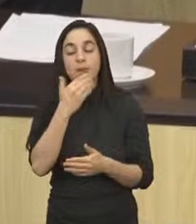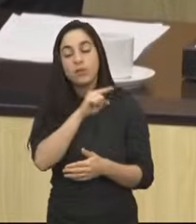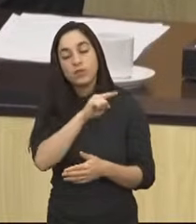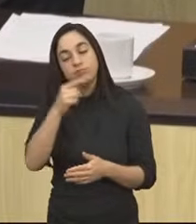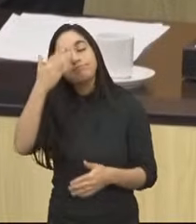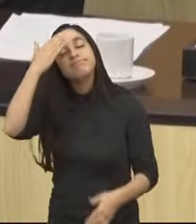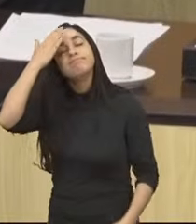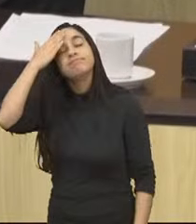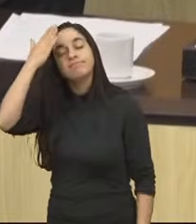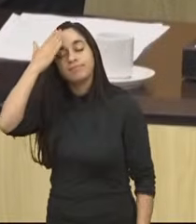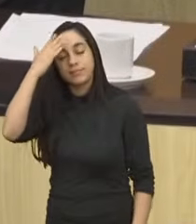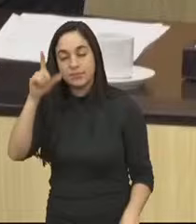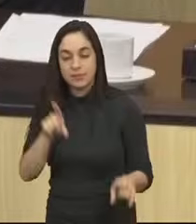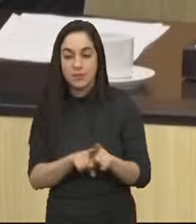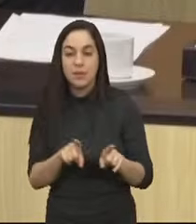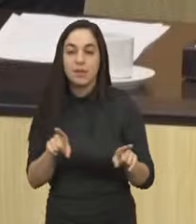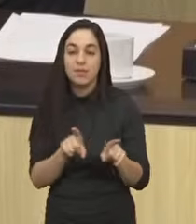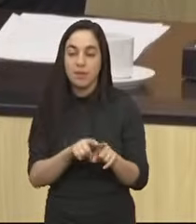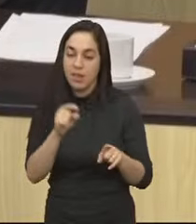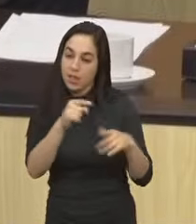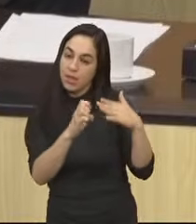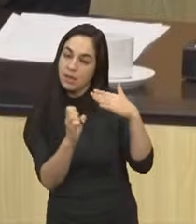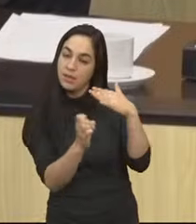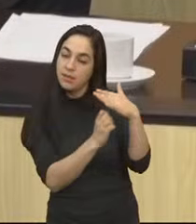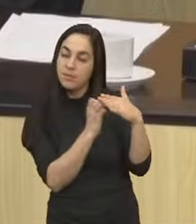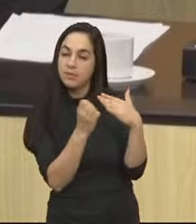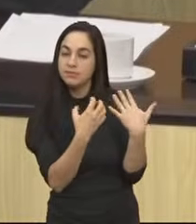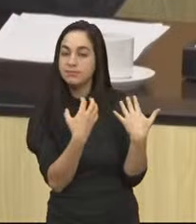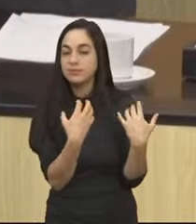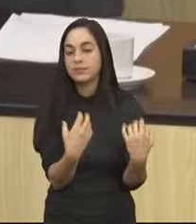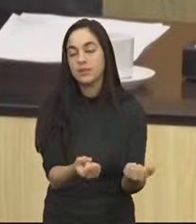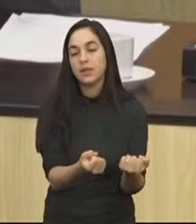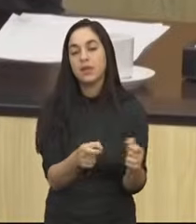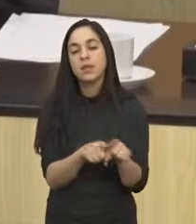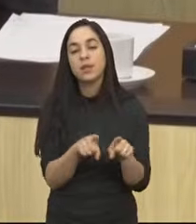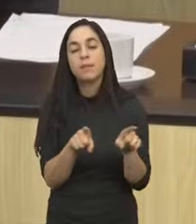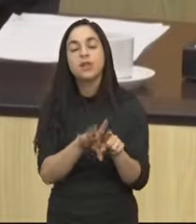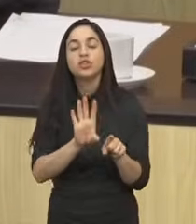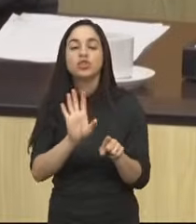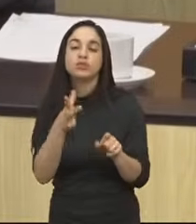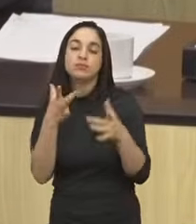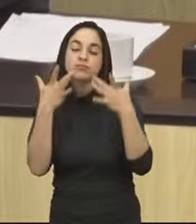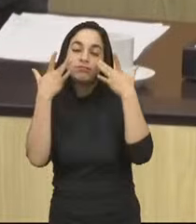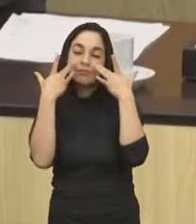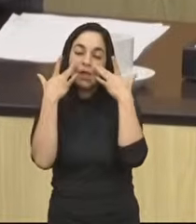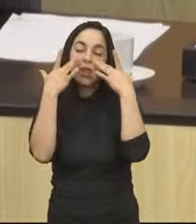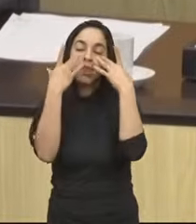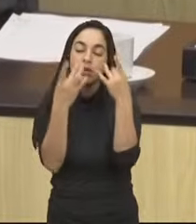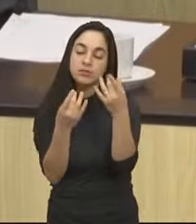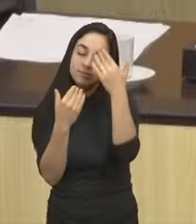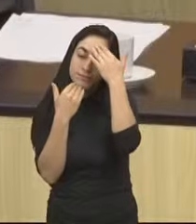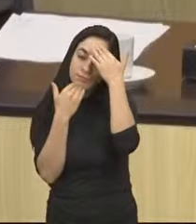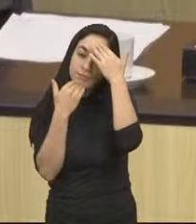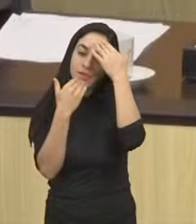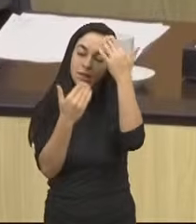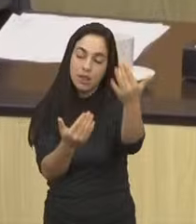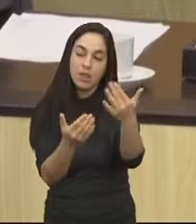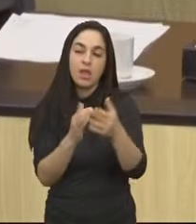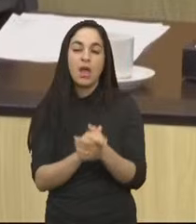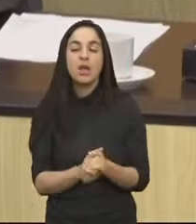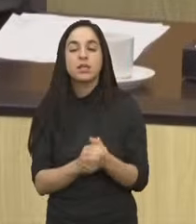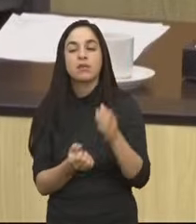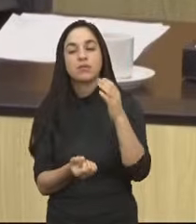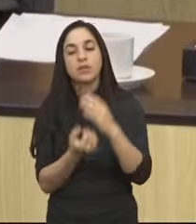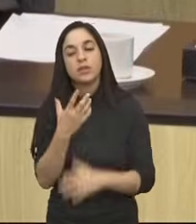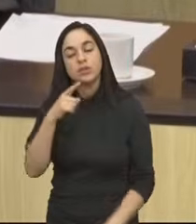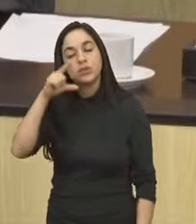compreensão e aos préstimos dessa empresa, e antecipando agradecimento pela atenção dispensada, subscrevemos. Autoria, vereador Jean